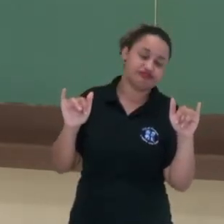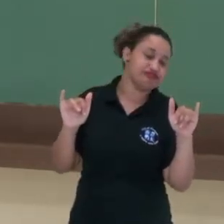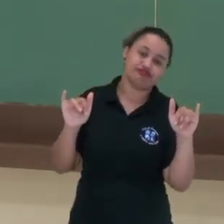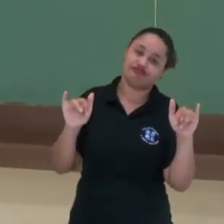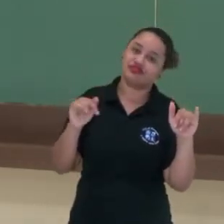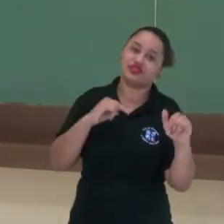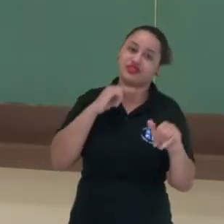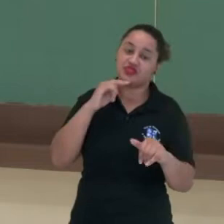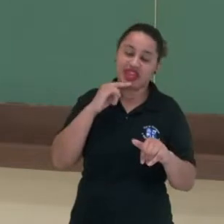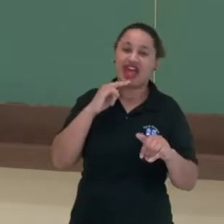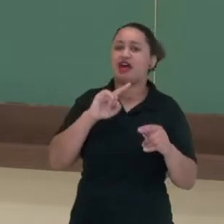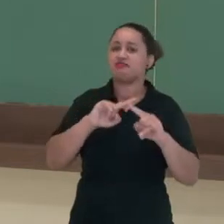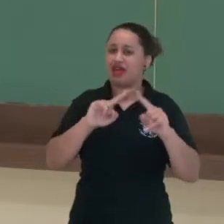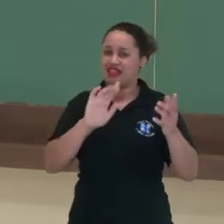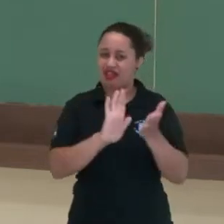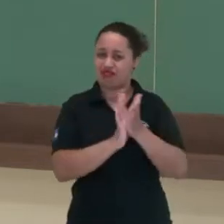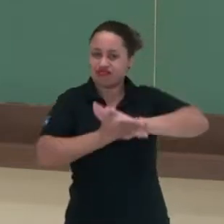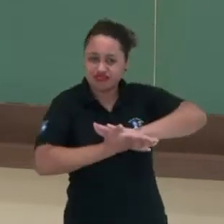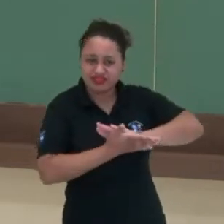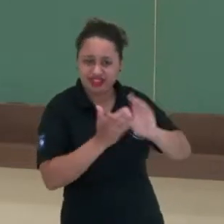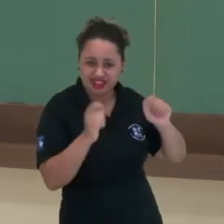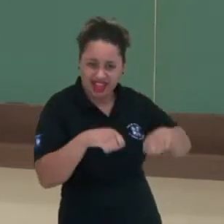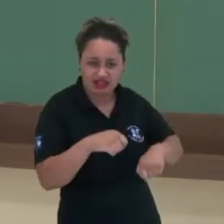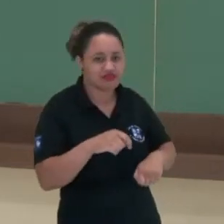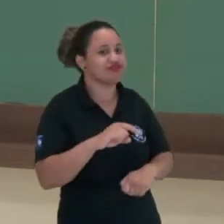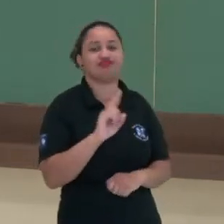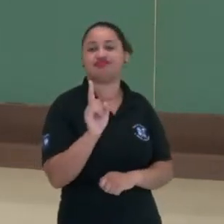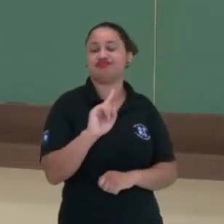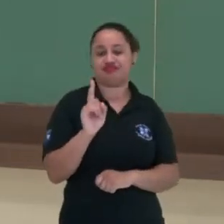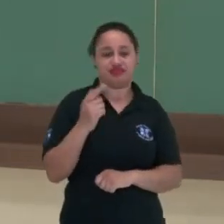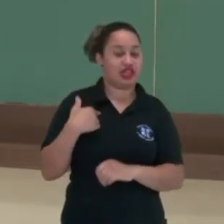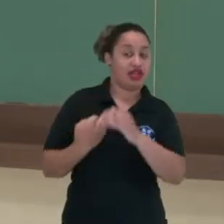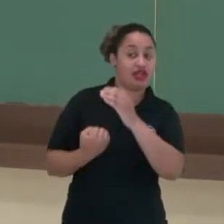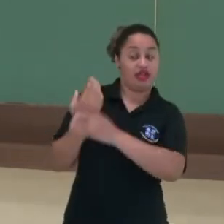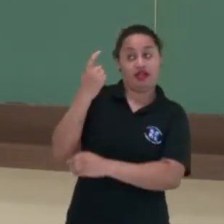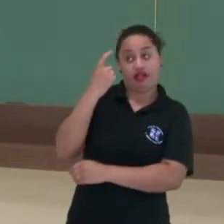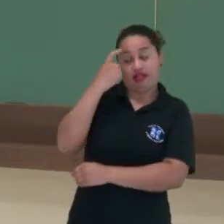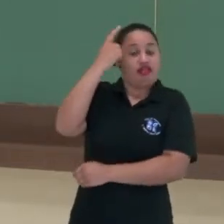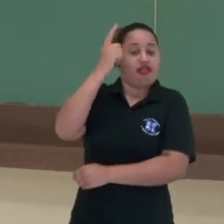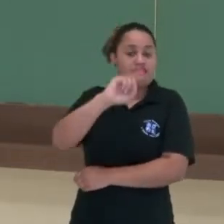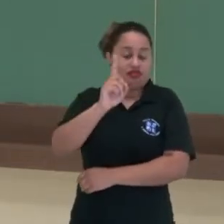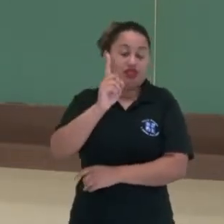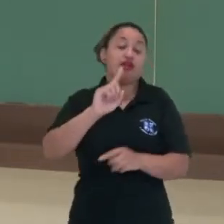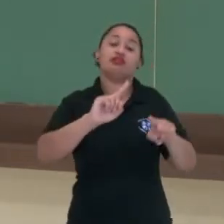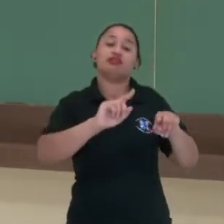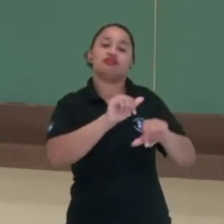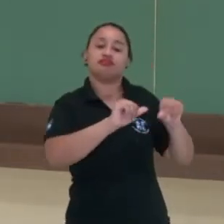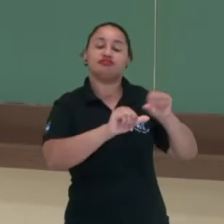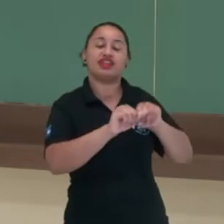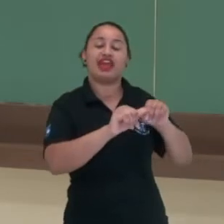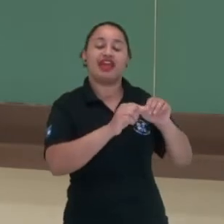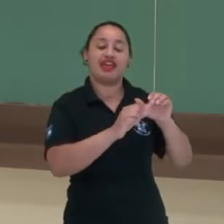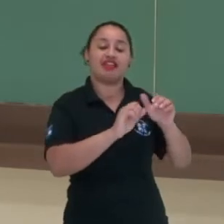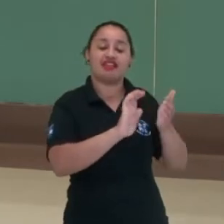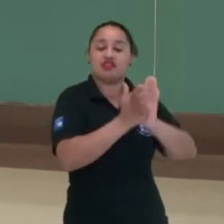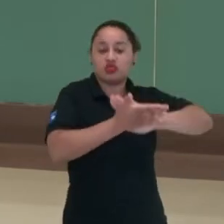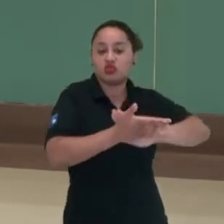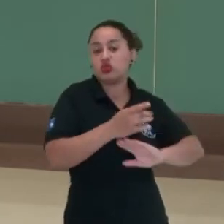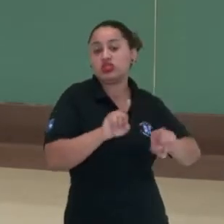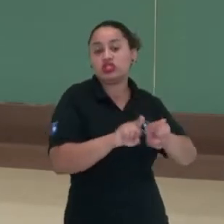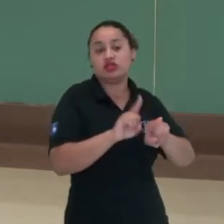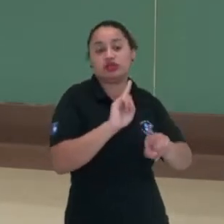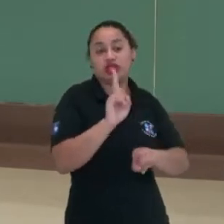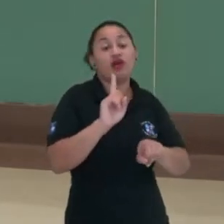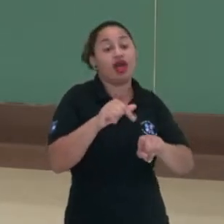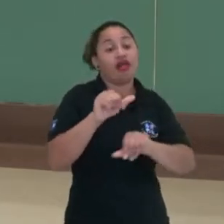não tem como destruir a energia. Então, ela não pode ser criada e nem destruída. Ela é simplesmente transformada. Todo tipo de